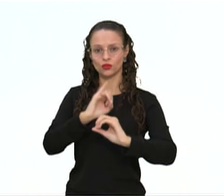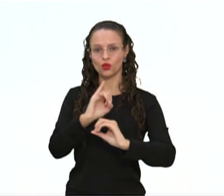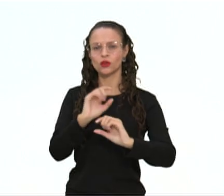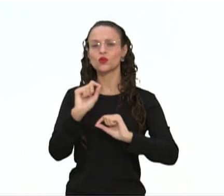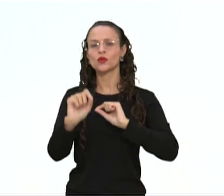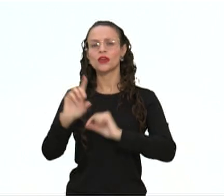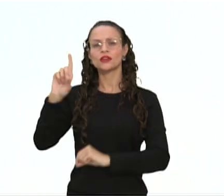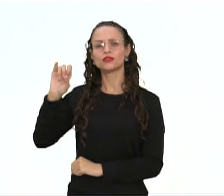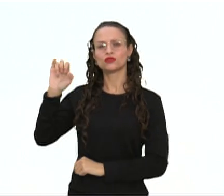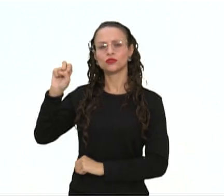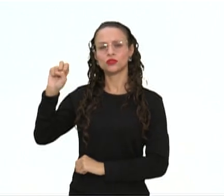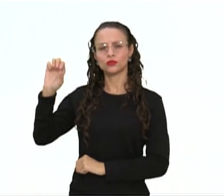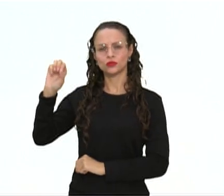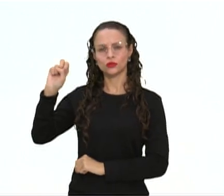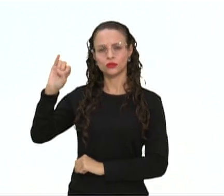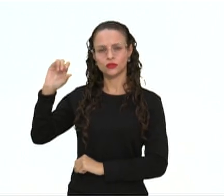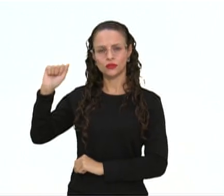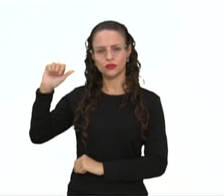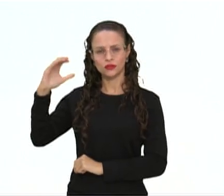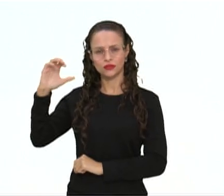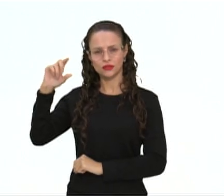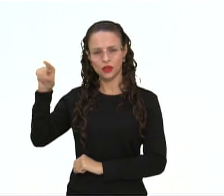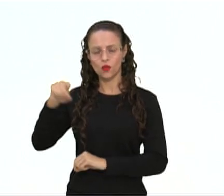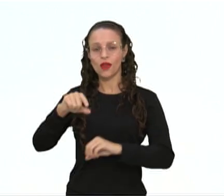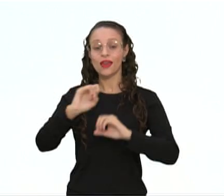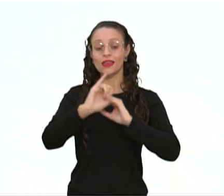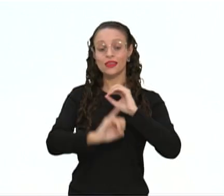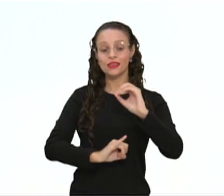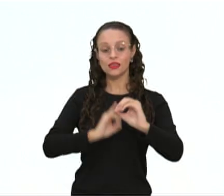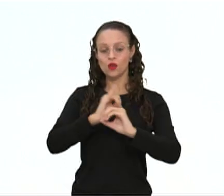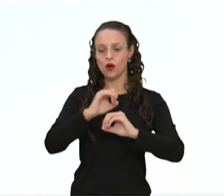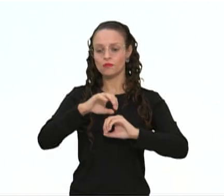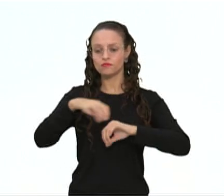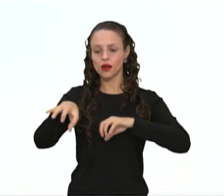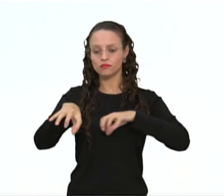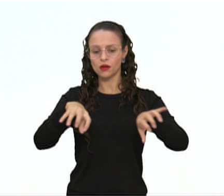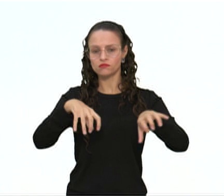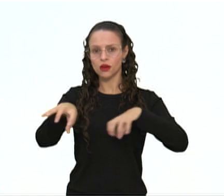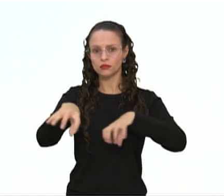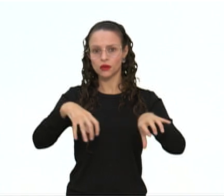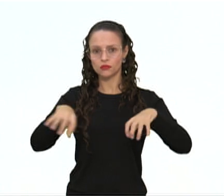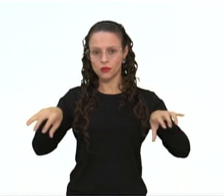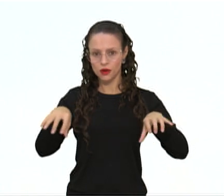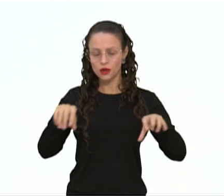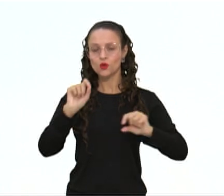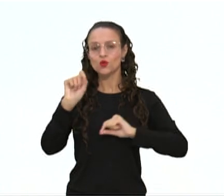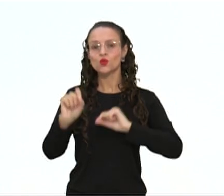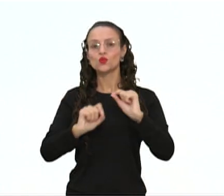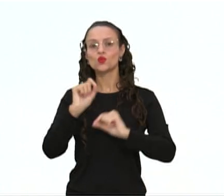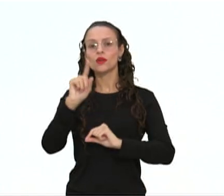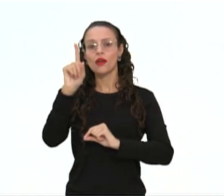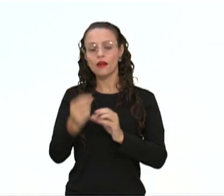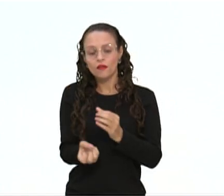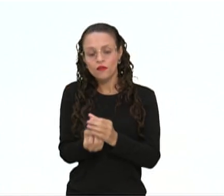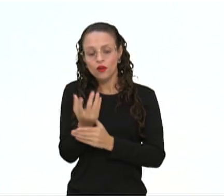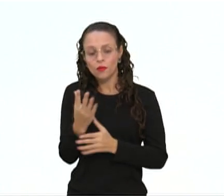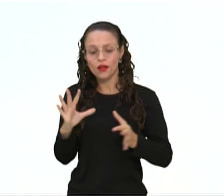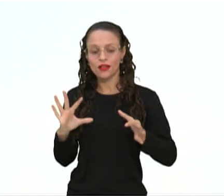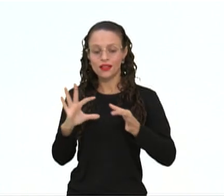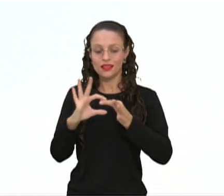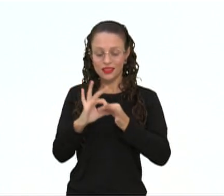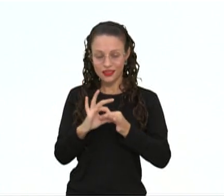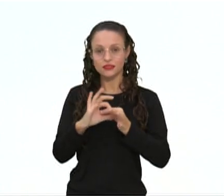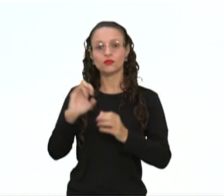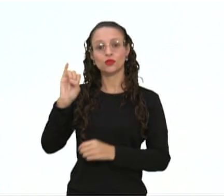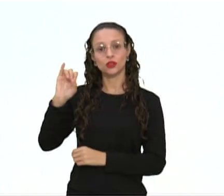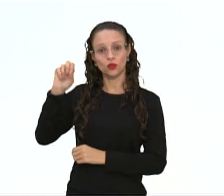é dissociação iônica? É a separação dos íons que ocorre em compostos iônicos, que são aqueles formados por ligação